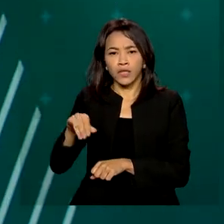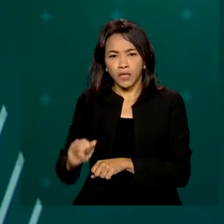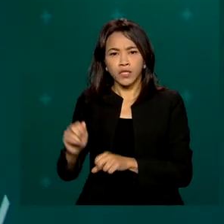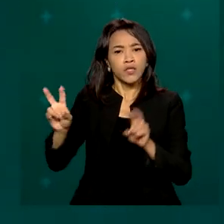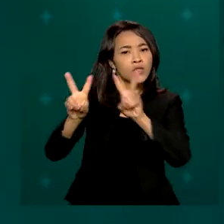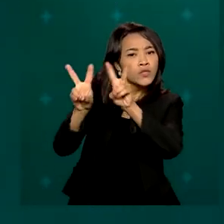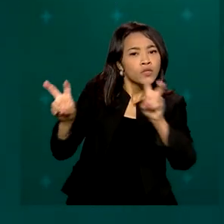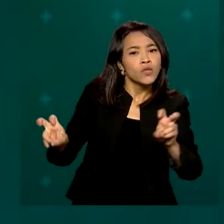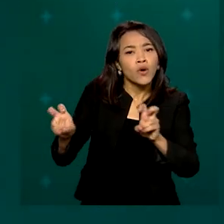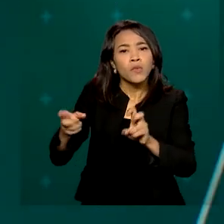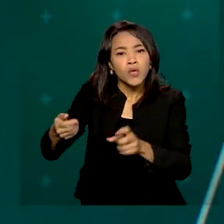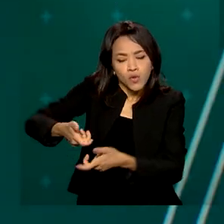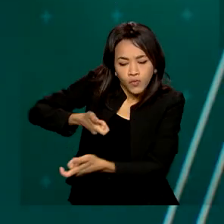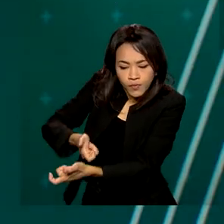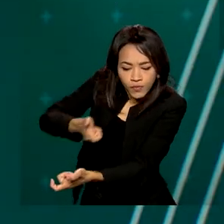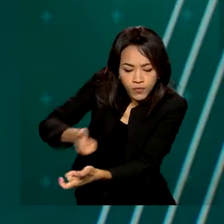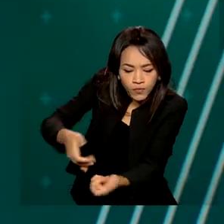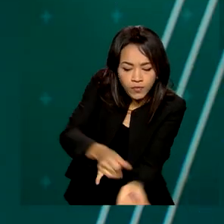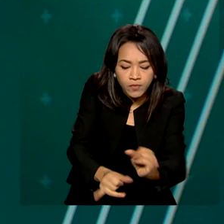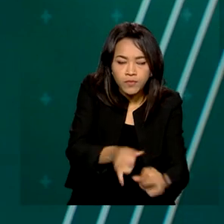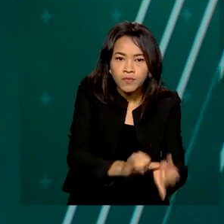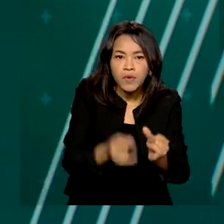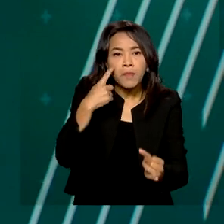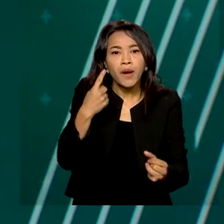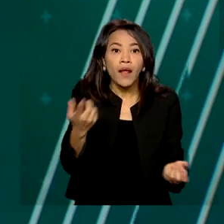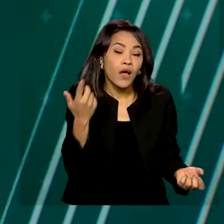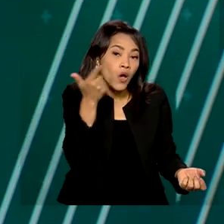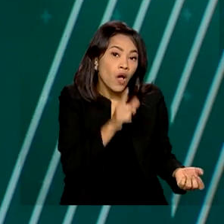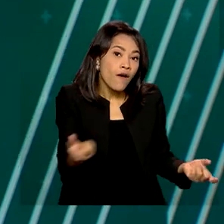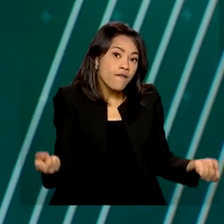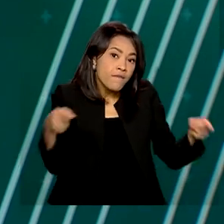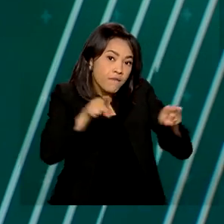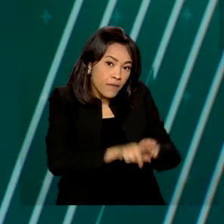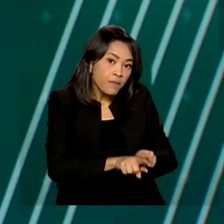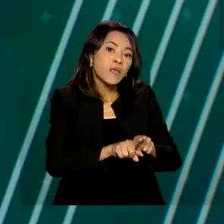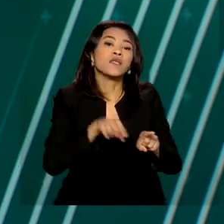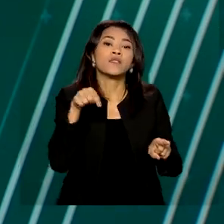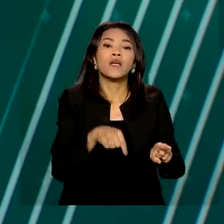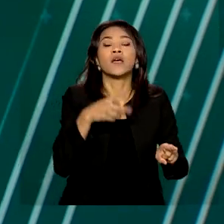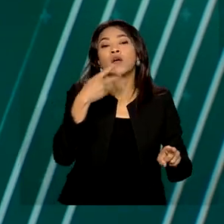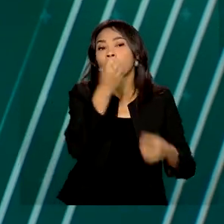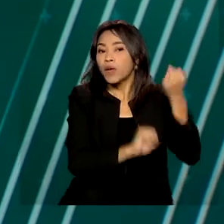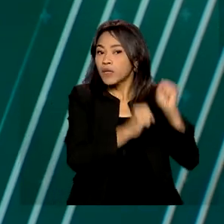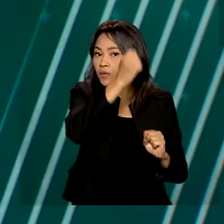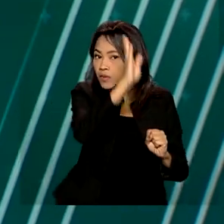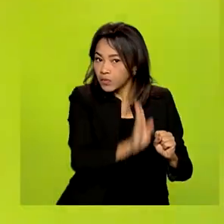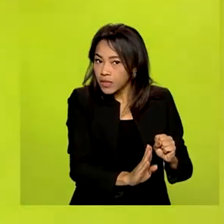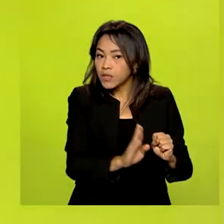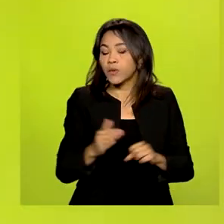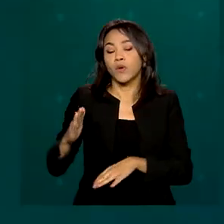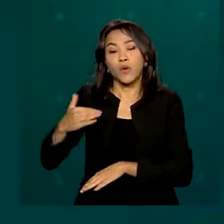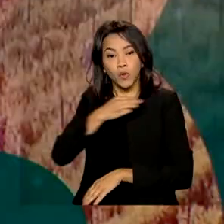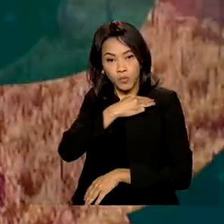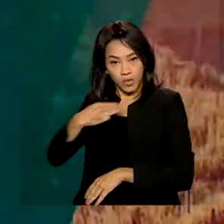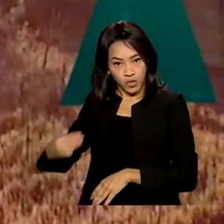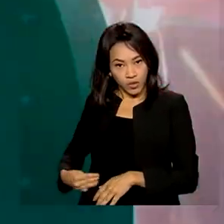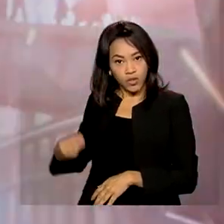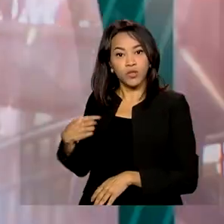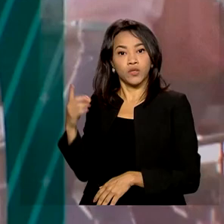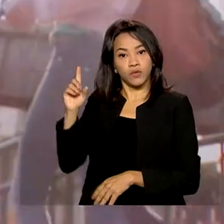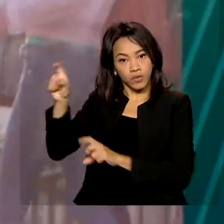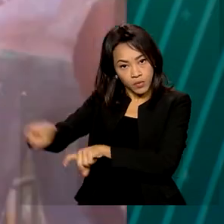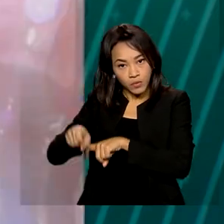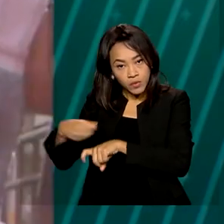potássio e fósforo a interesse da Jordânia e fechar parcerias e investimentos com a indústria brasileira segundo o ministro da Agricultura